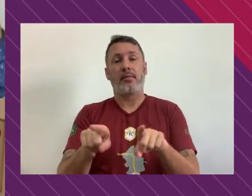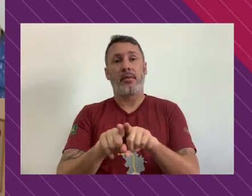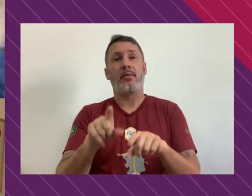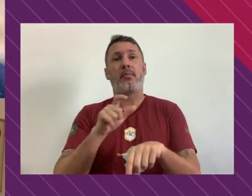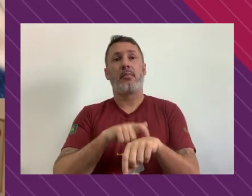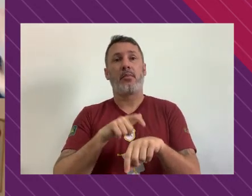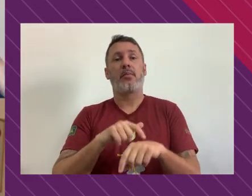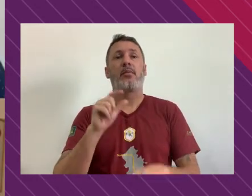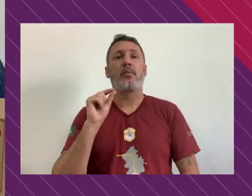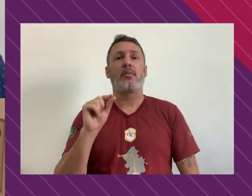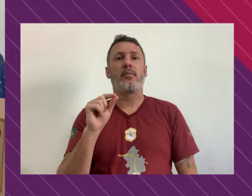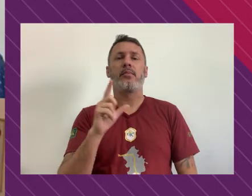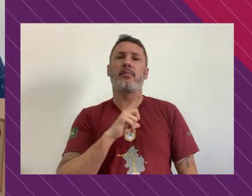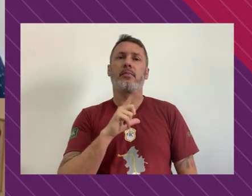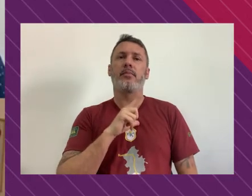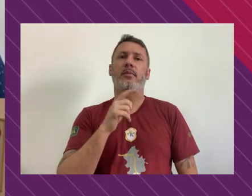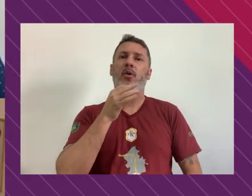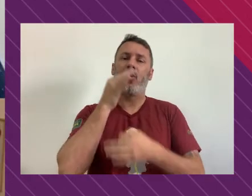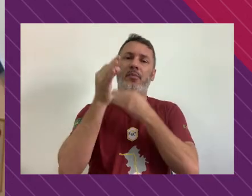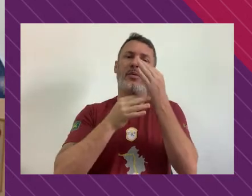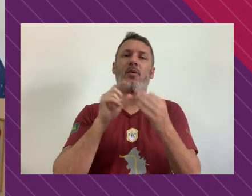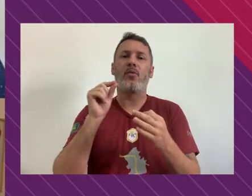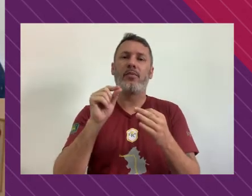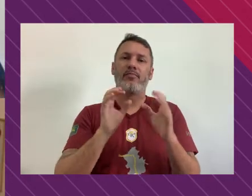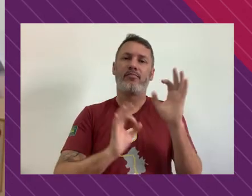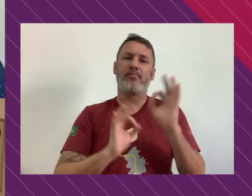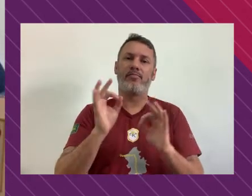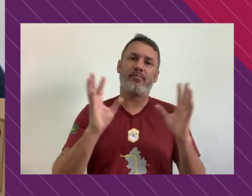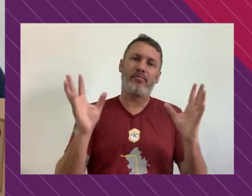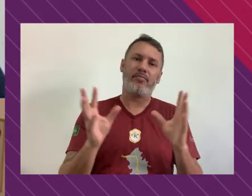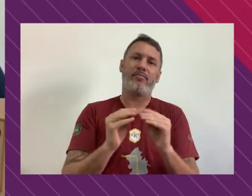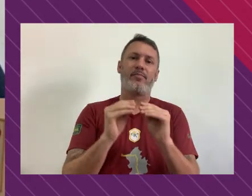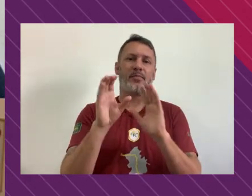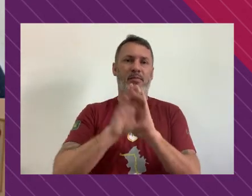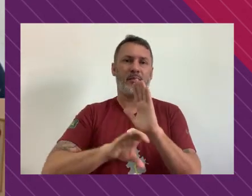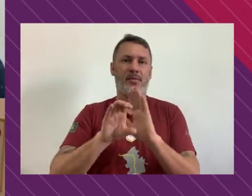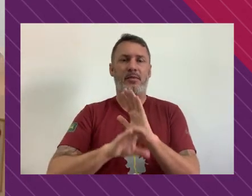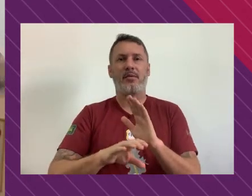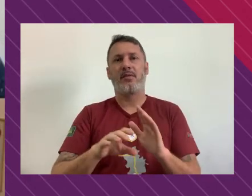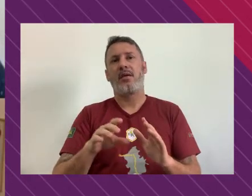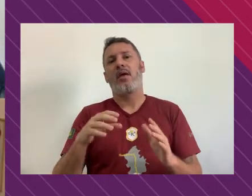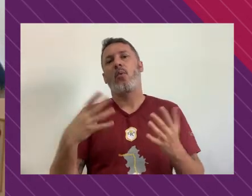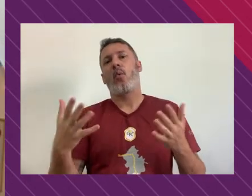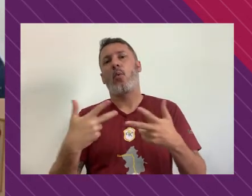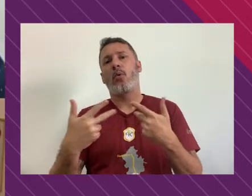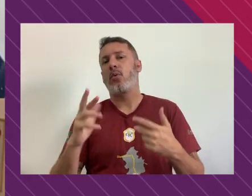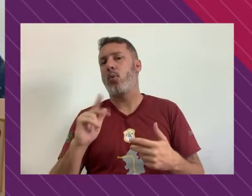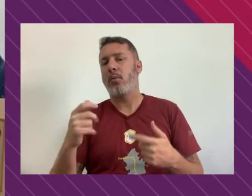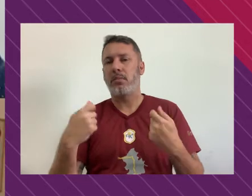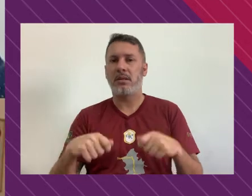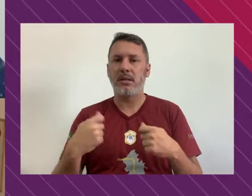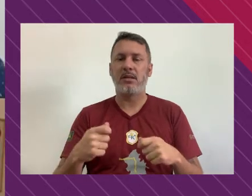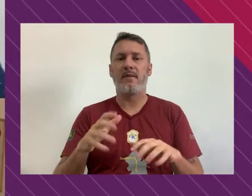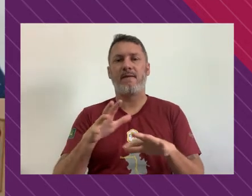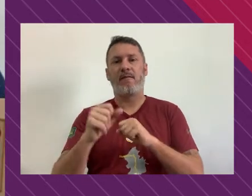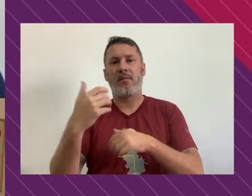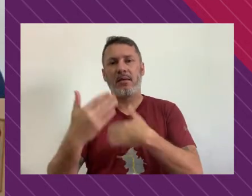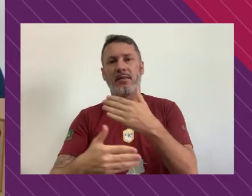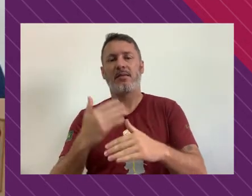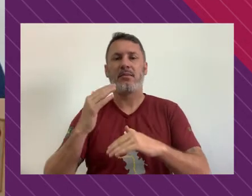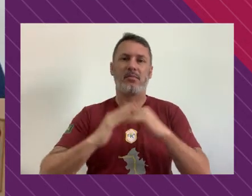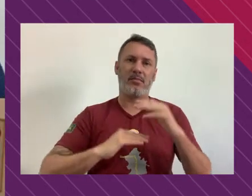mas ainda muito incipiente. Então, dentro dessa diversidade de organizações, dos campos de atuação das organizações, eu queria que você falasse